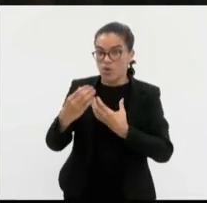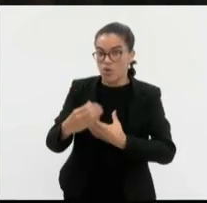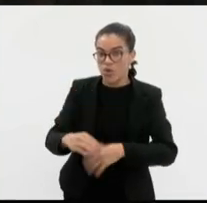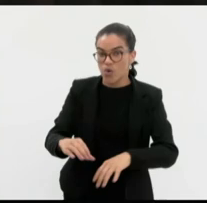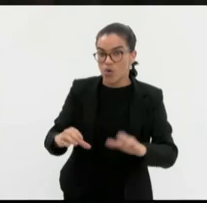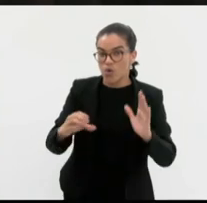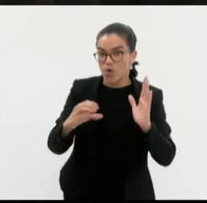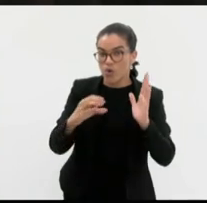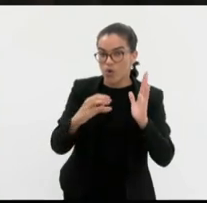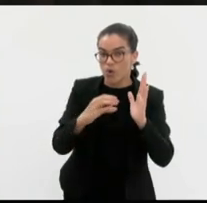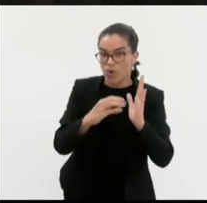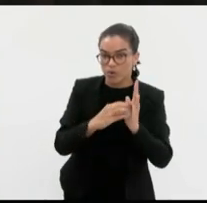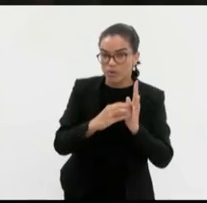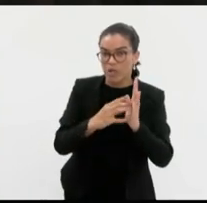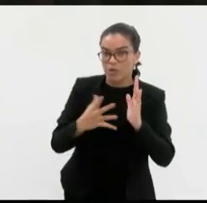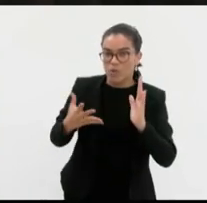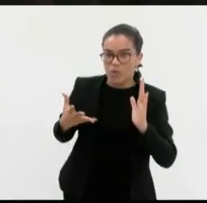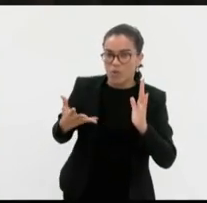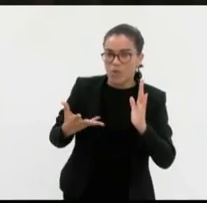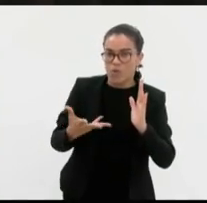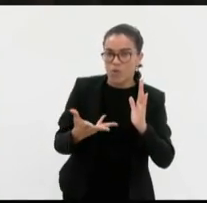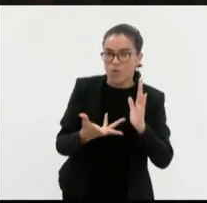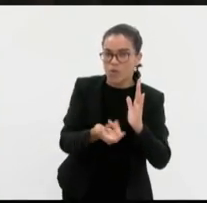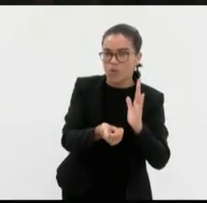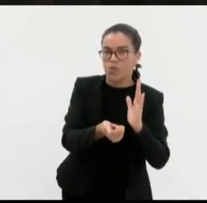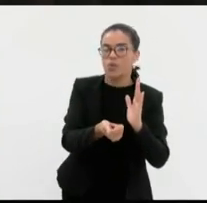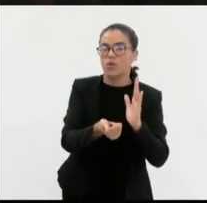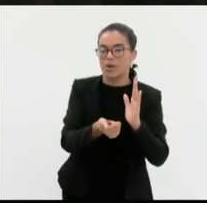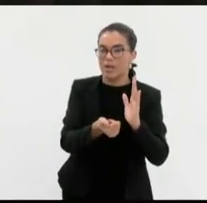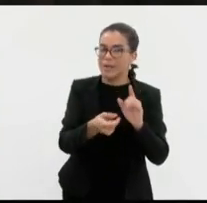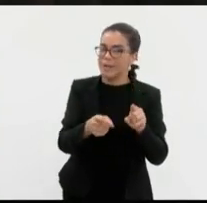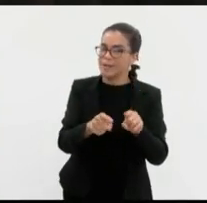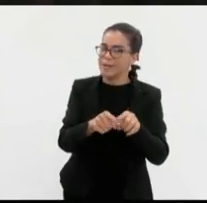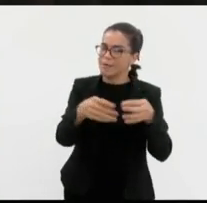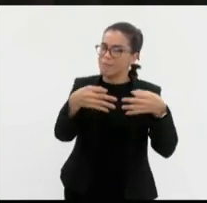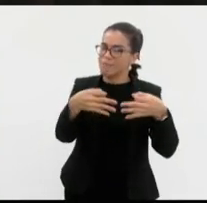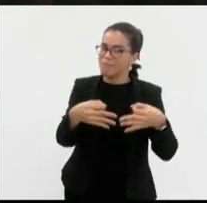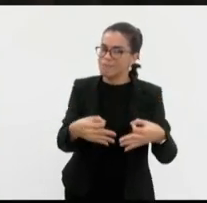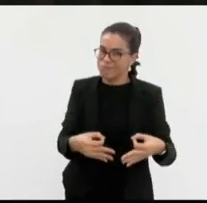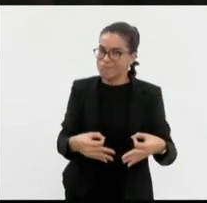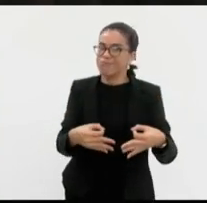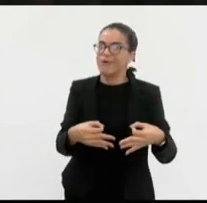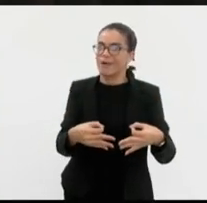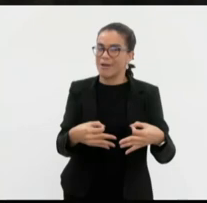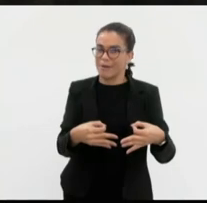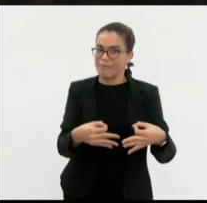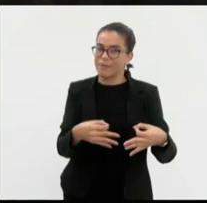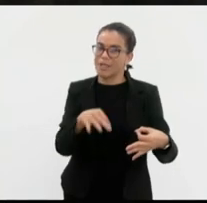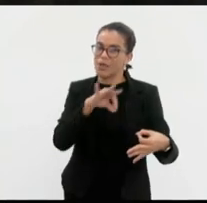concursado qualificado e justamente